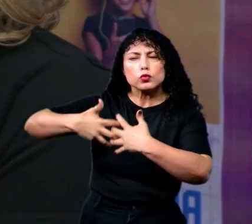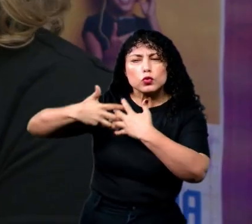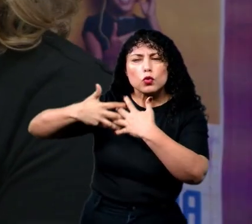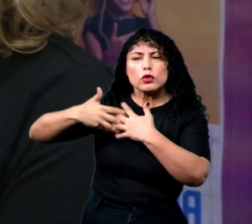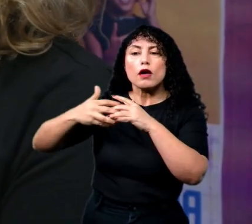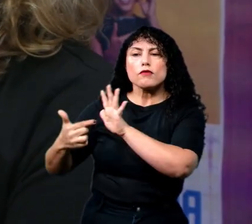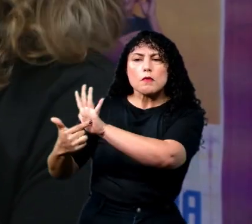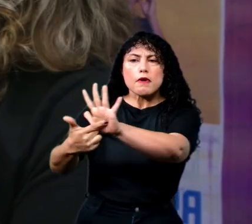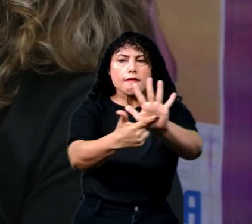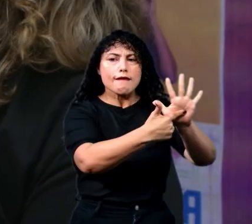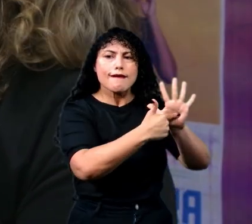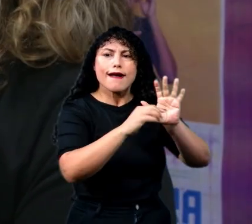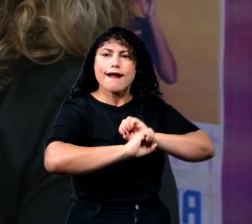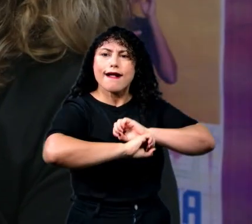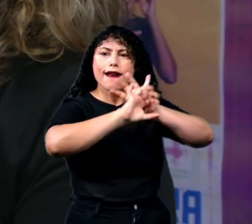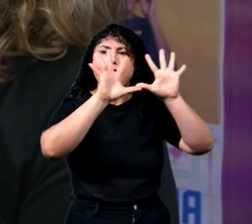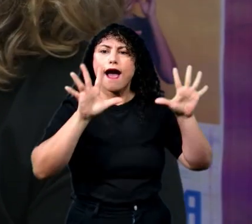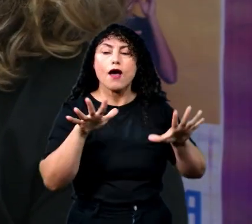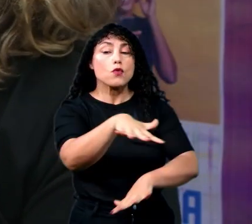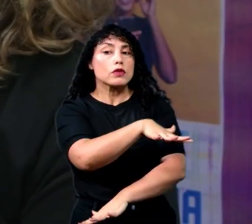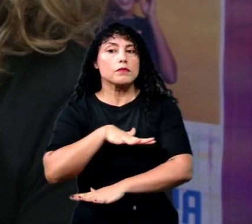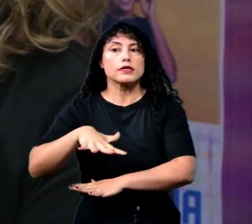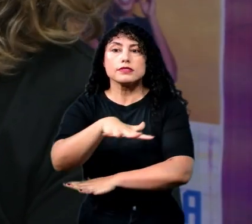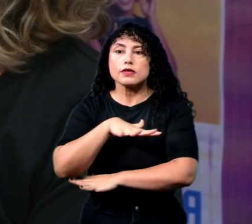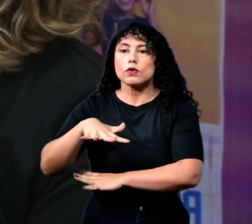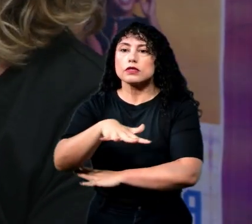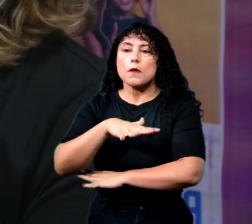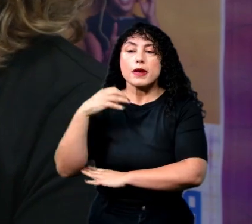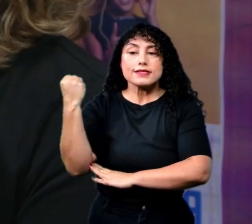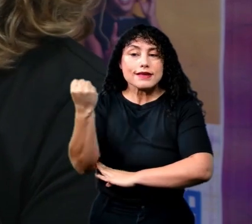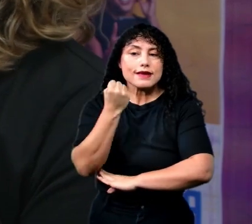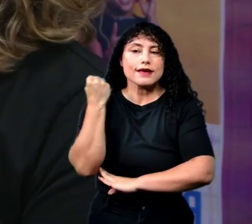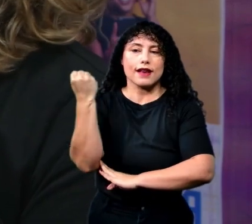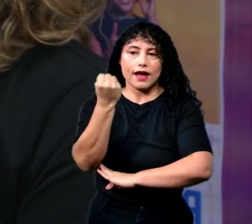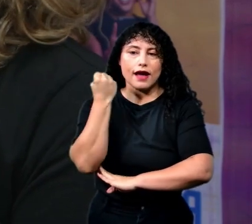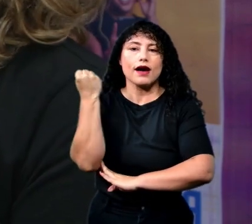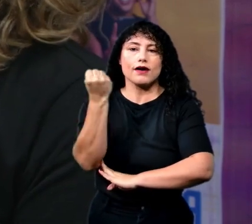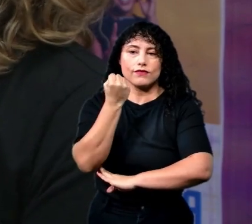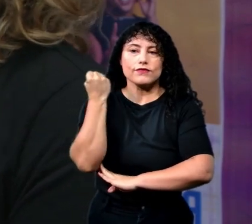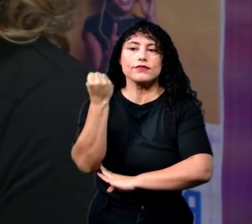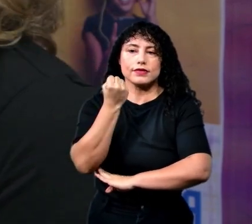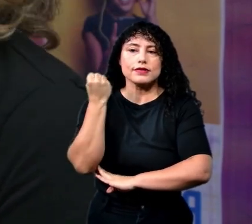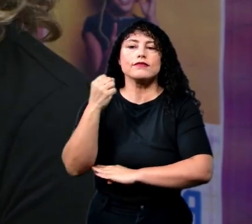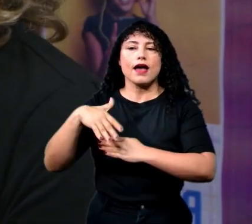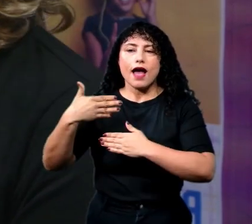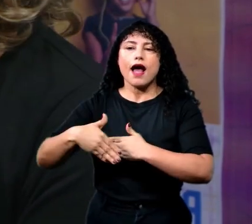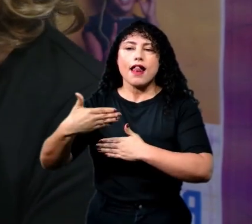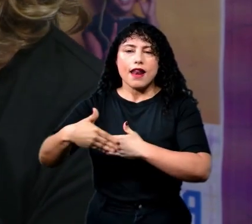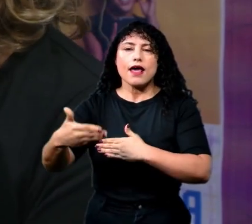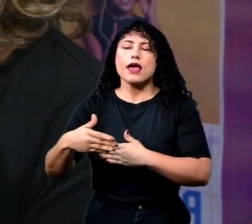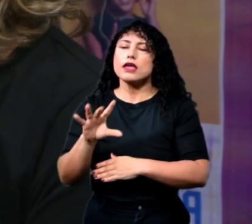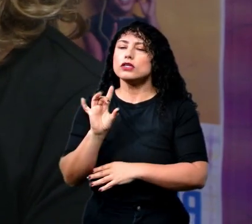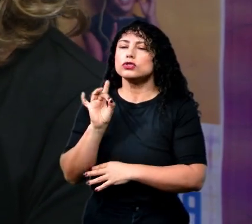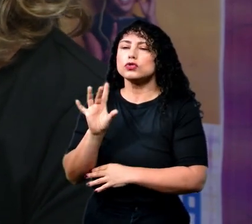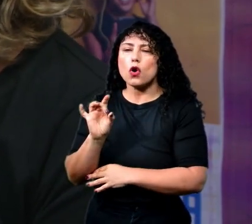fica explícito, né? Quando é uma situação um pouco mais grave, digamos, né? Que vai além do que algo